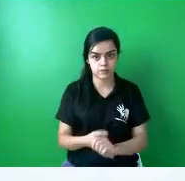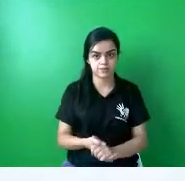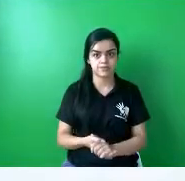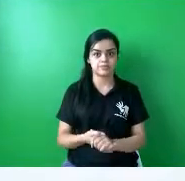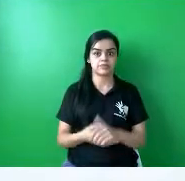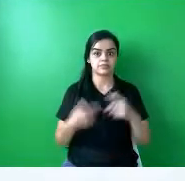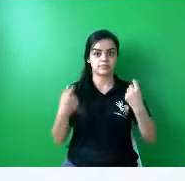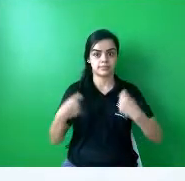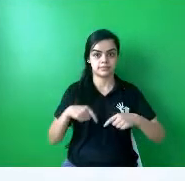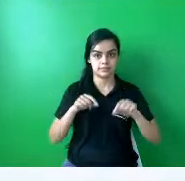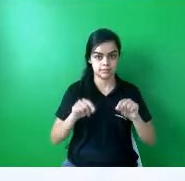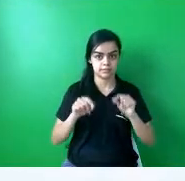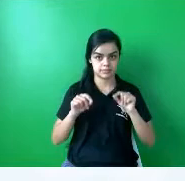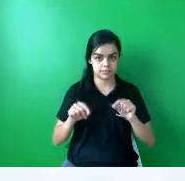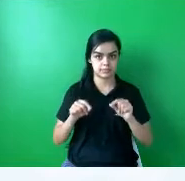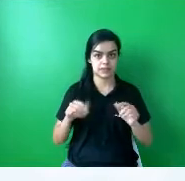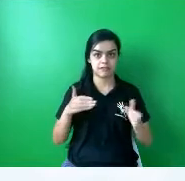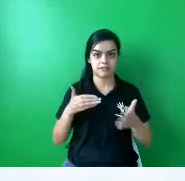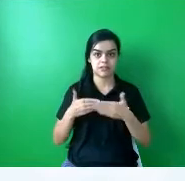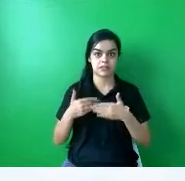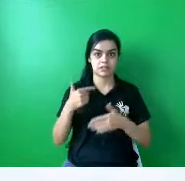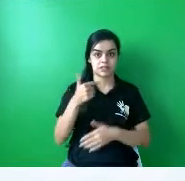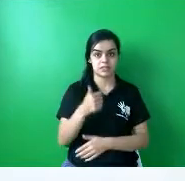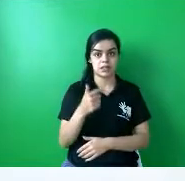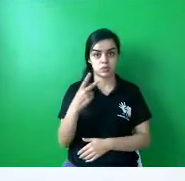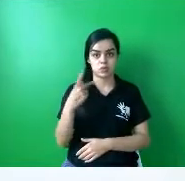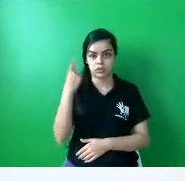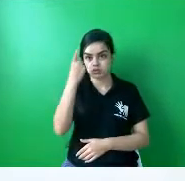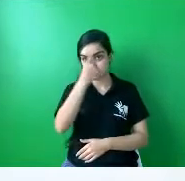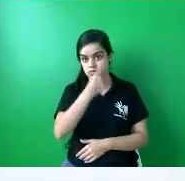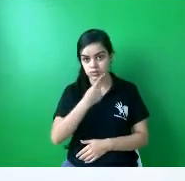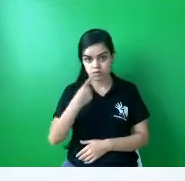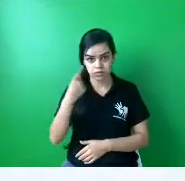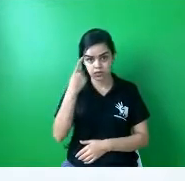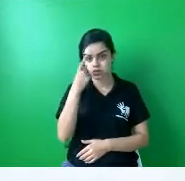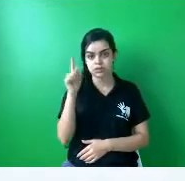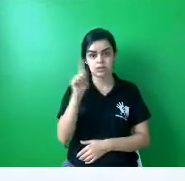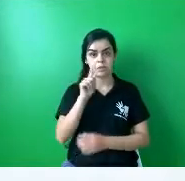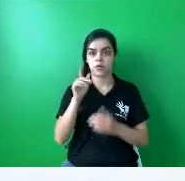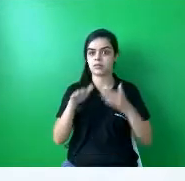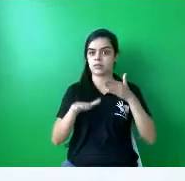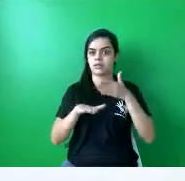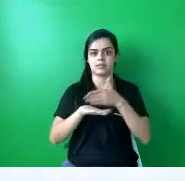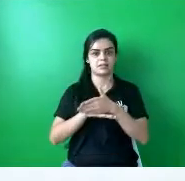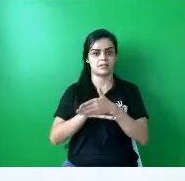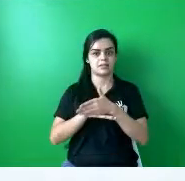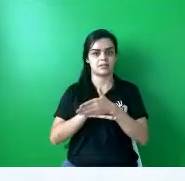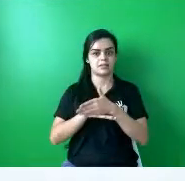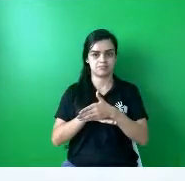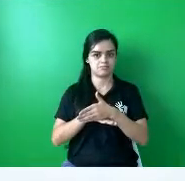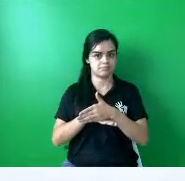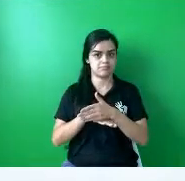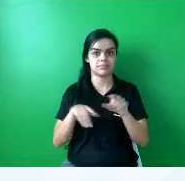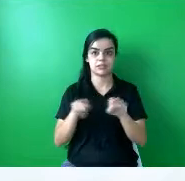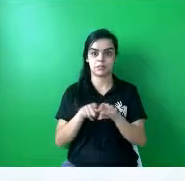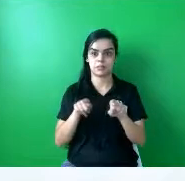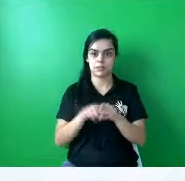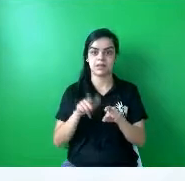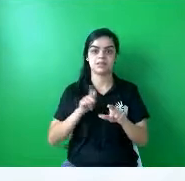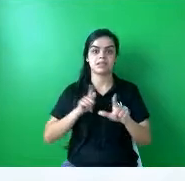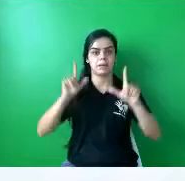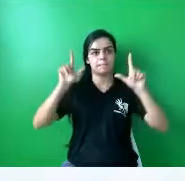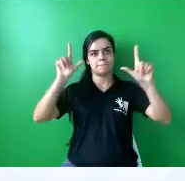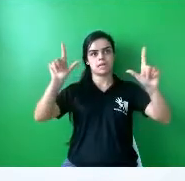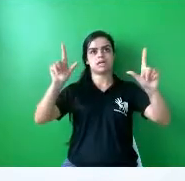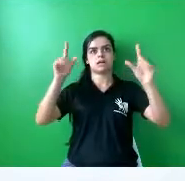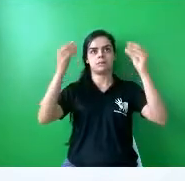fica permanentemente fechado por 72 horas, não se pode entrar durante esse período lá, também vai estar anotadinho lá